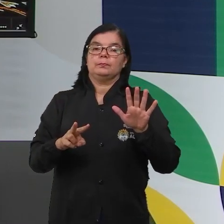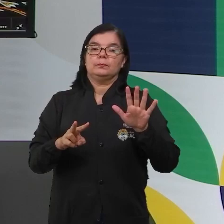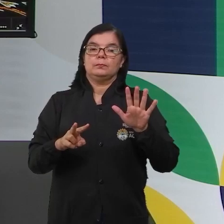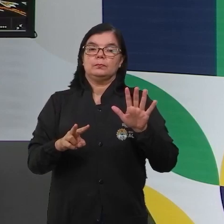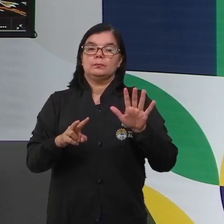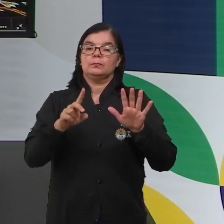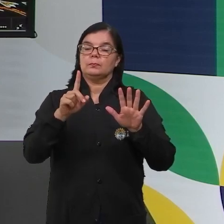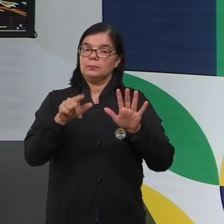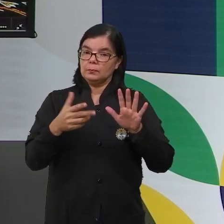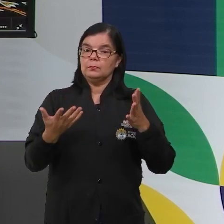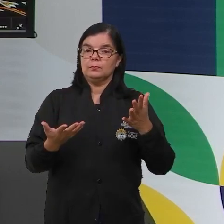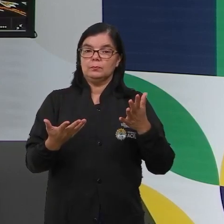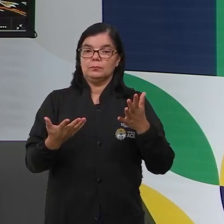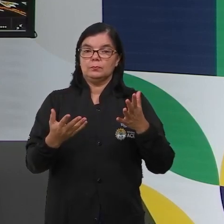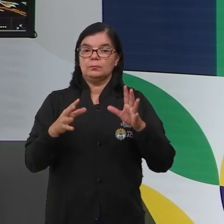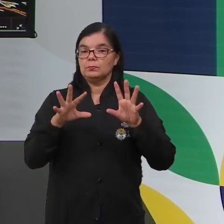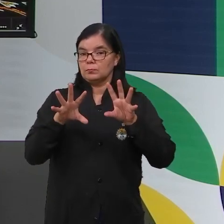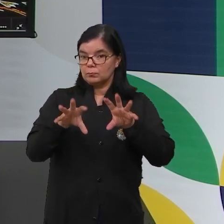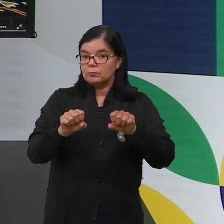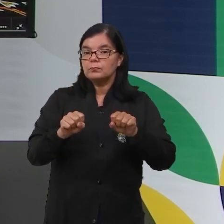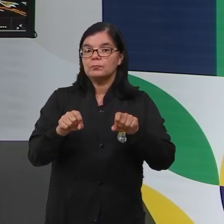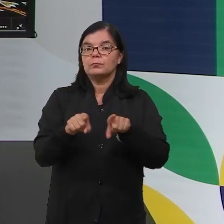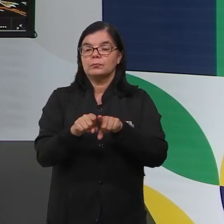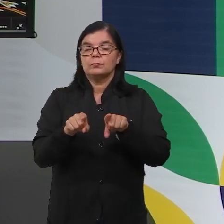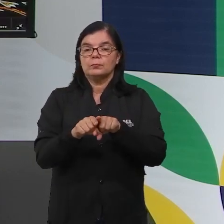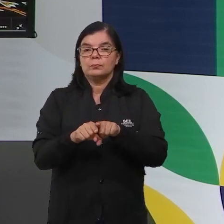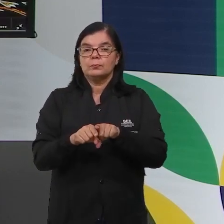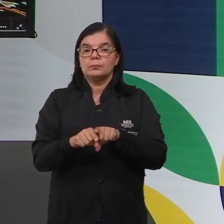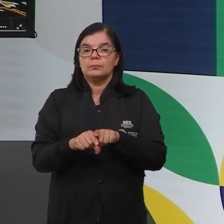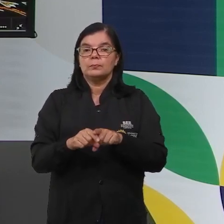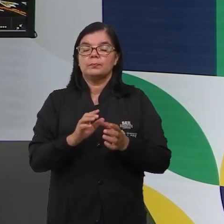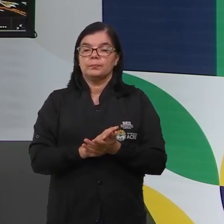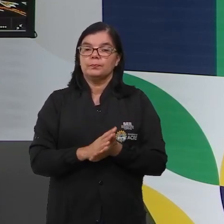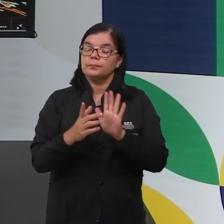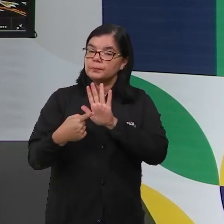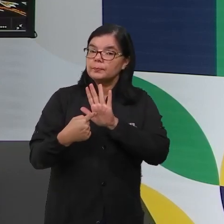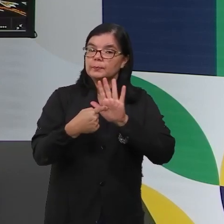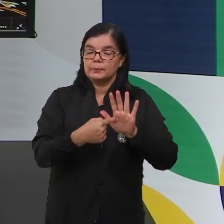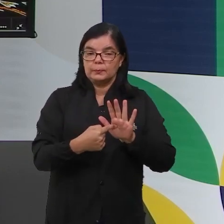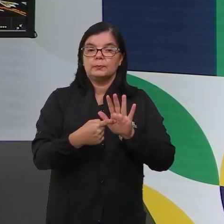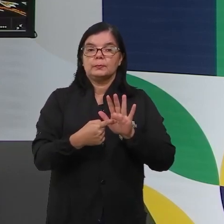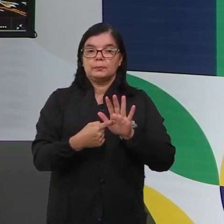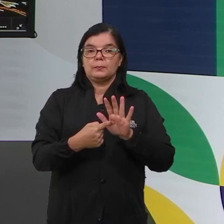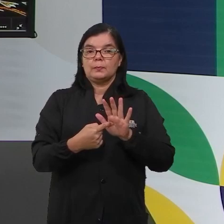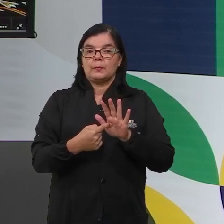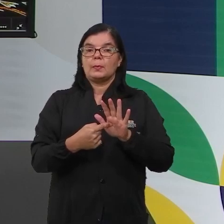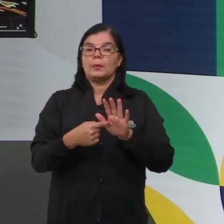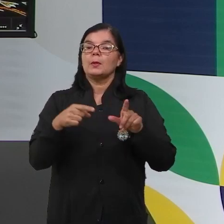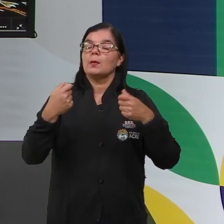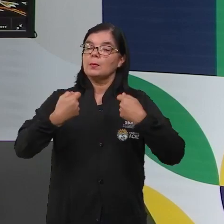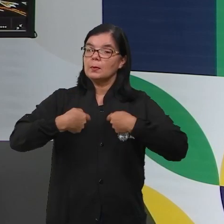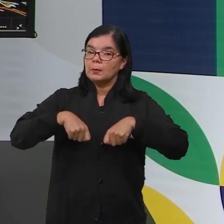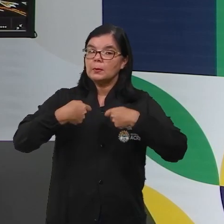então do tocar, né? Então essas exposições sensoriais, elas precisam ser